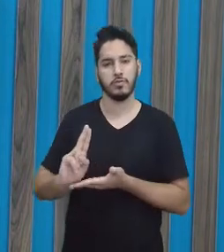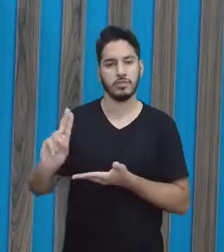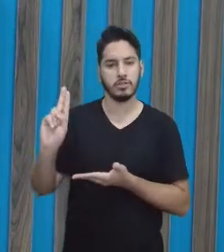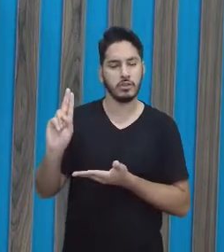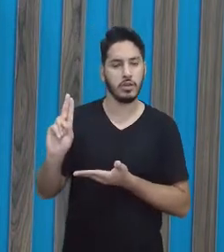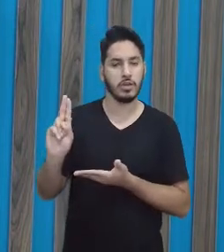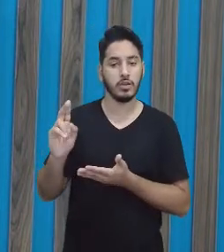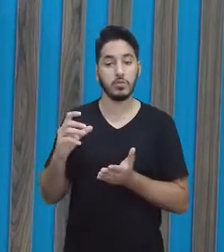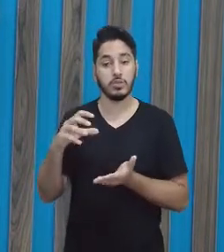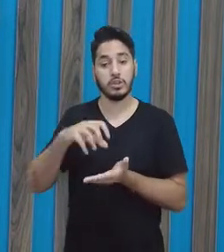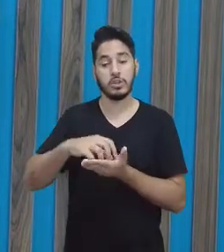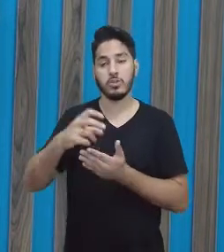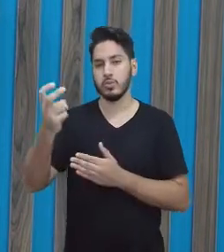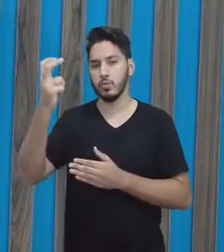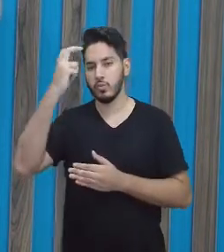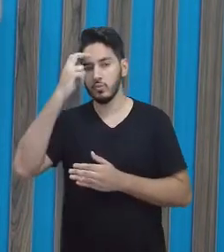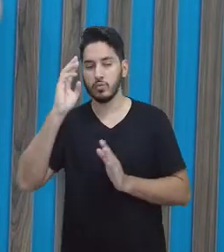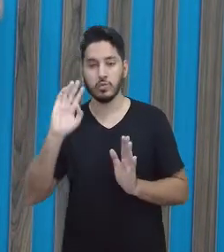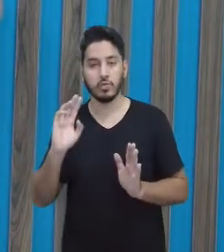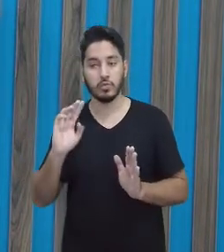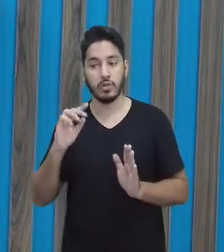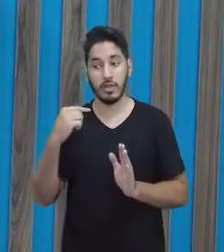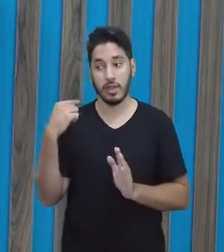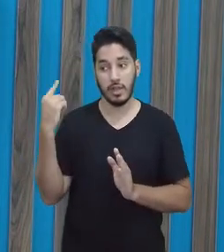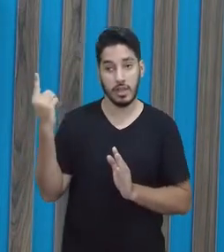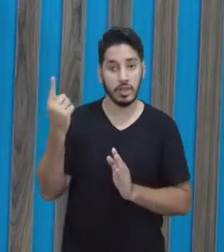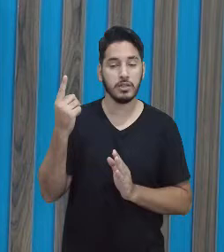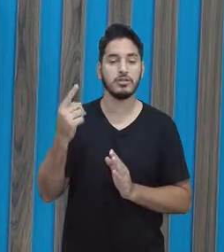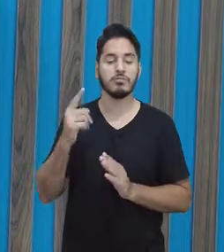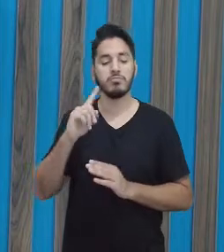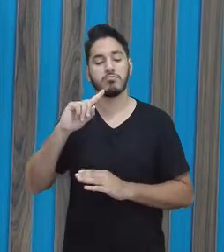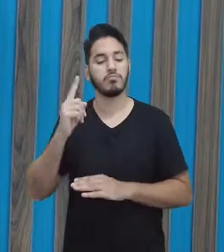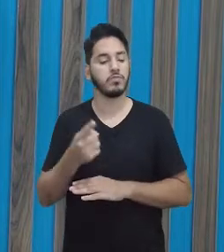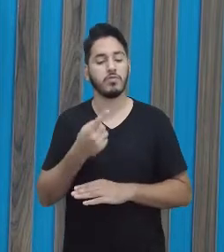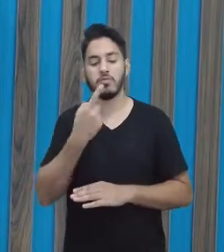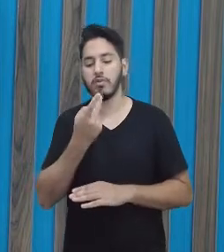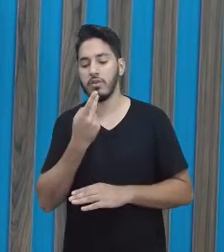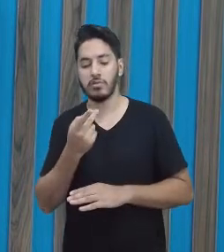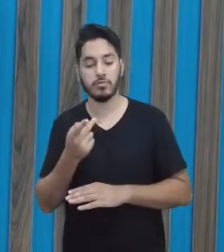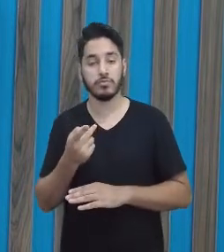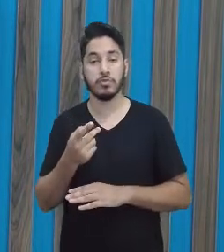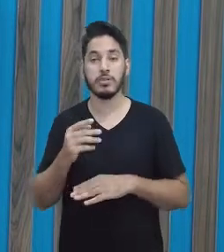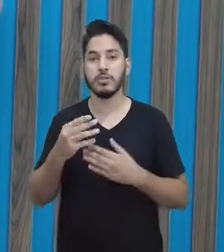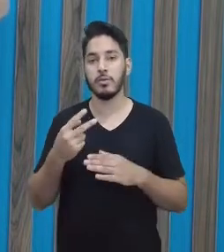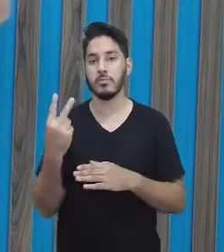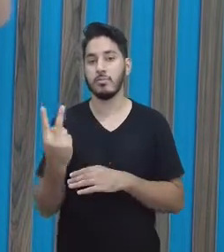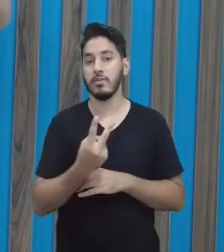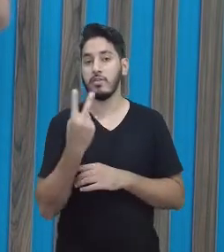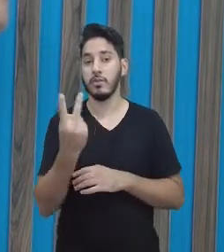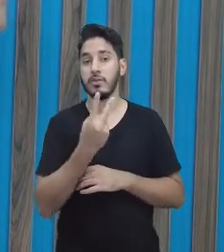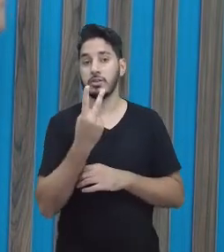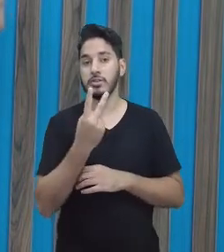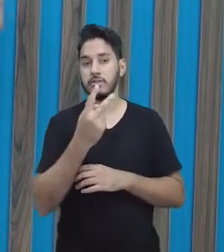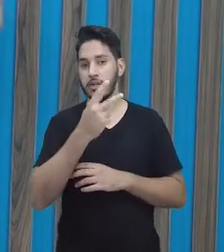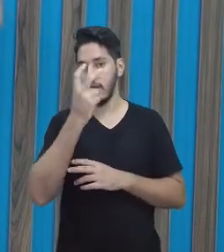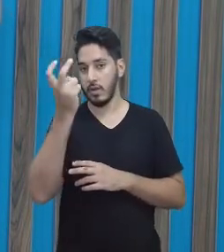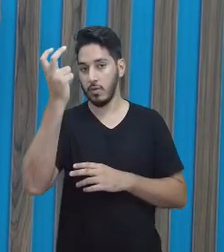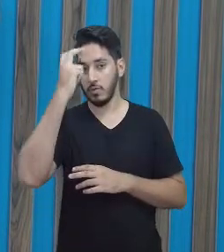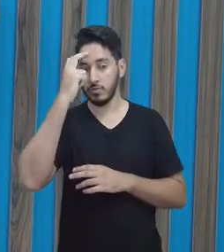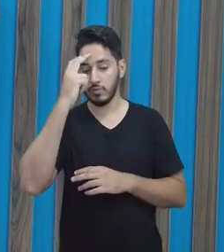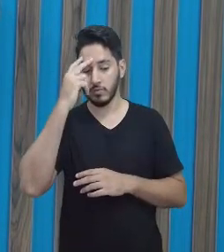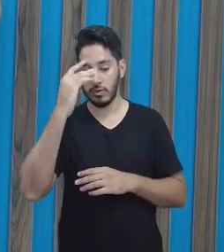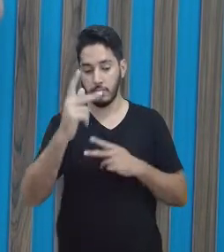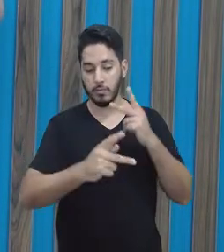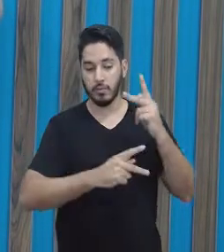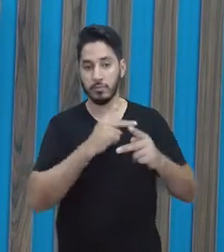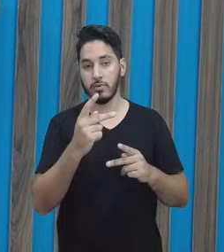os centros de cultura. Então, para valorizar a cultura popular, ele precisou trazê-la para o universo